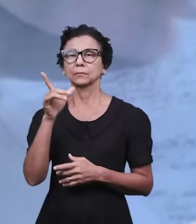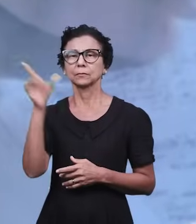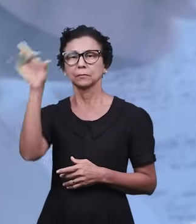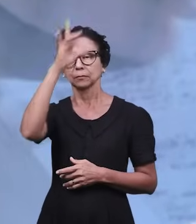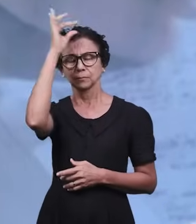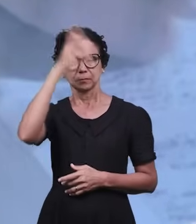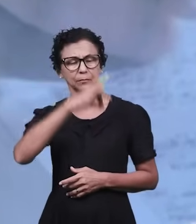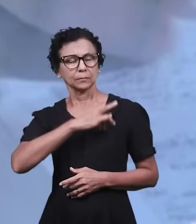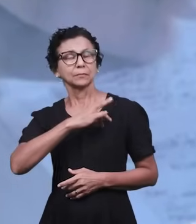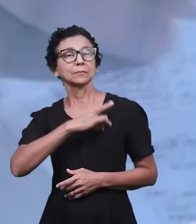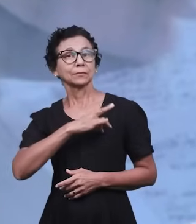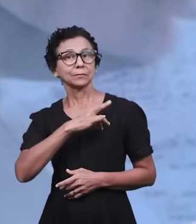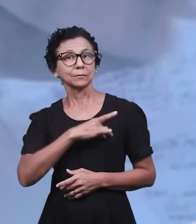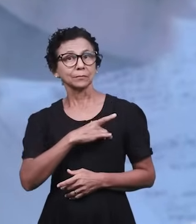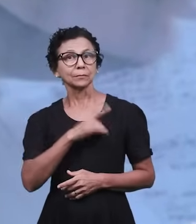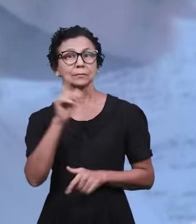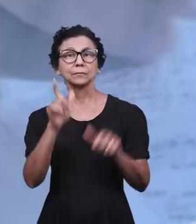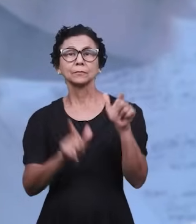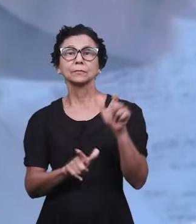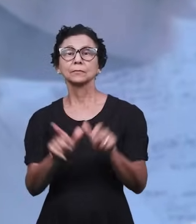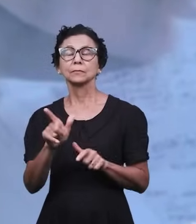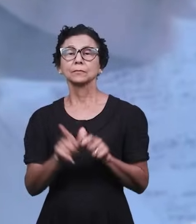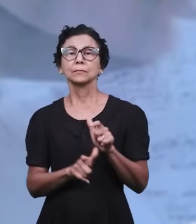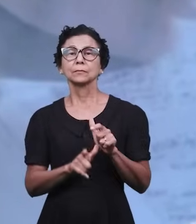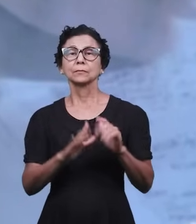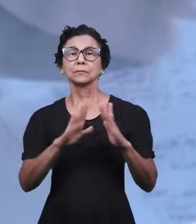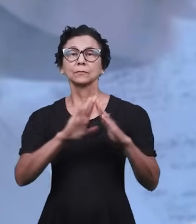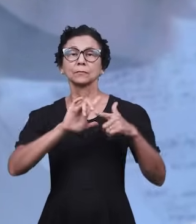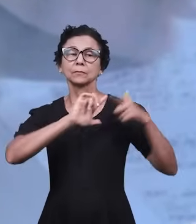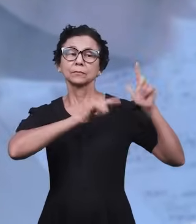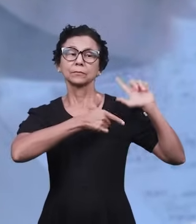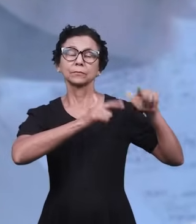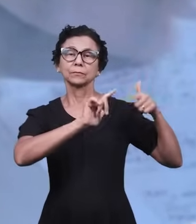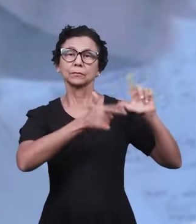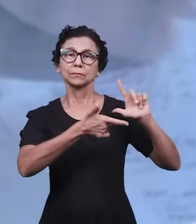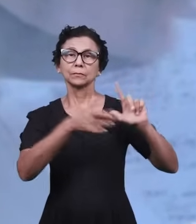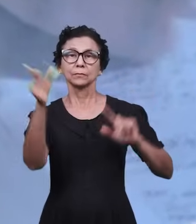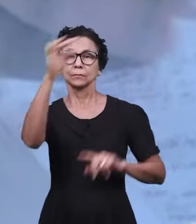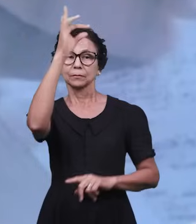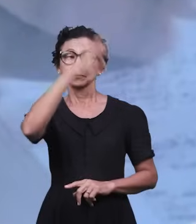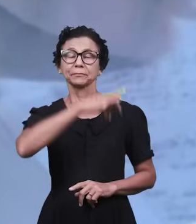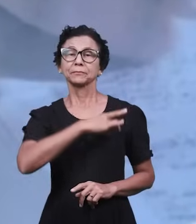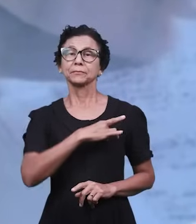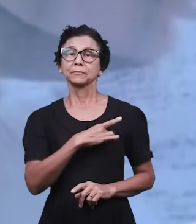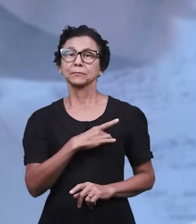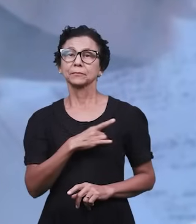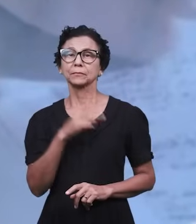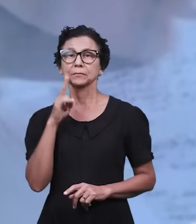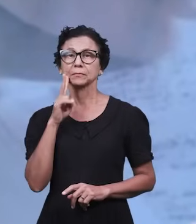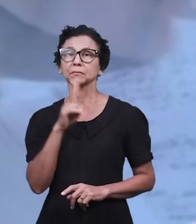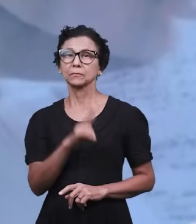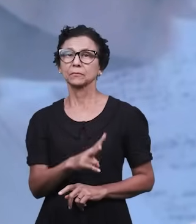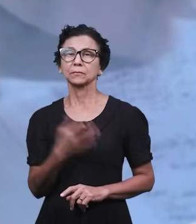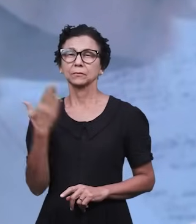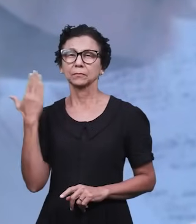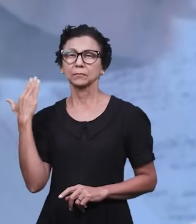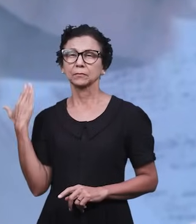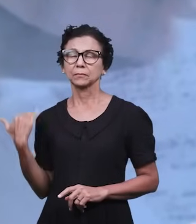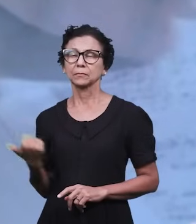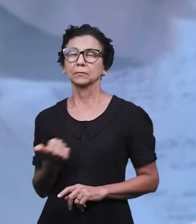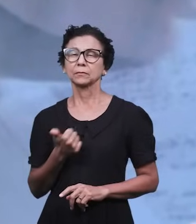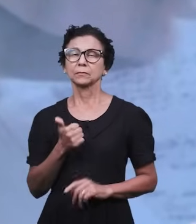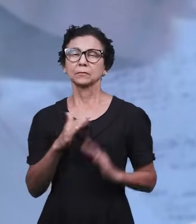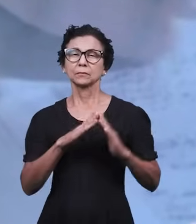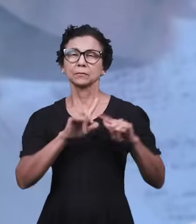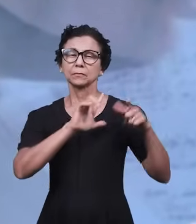Santo, muitas pessoas sendo batizadas na igreja tradicional. Eu convivi com isso na época que eu era tradicional,